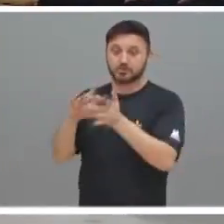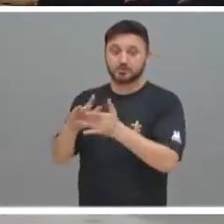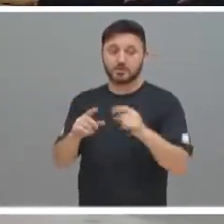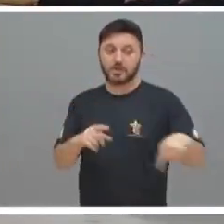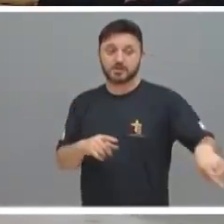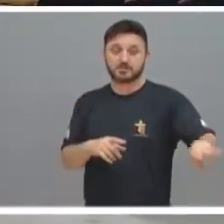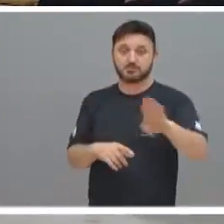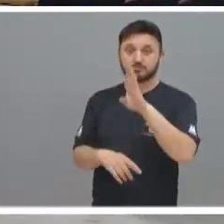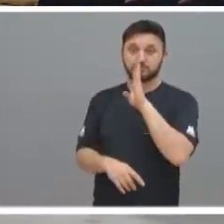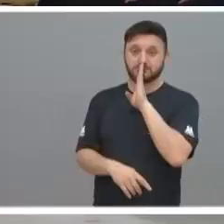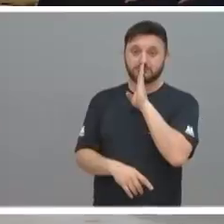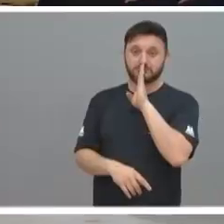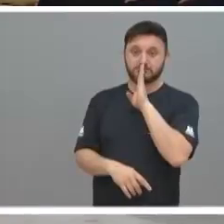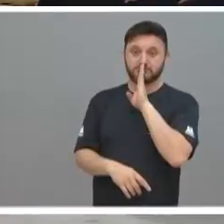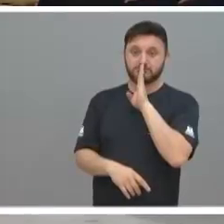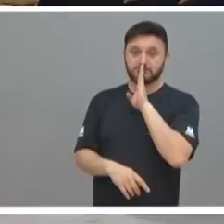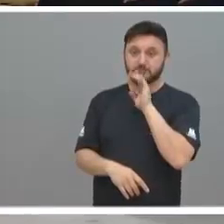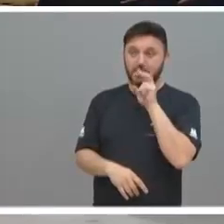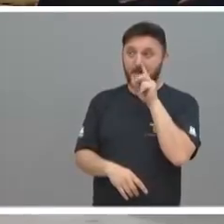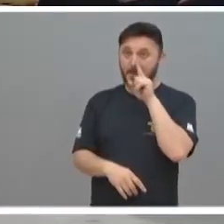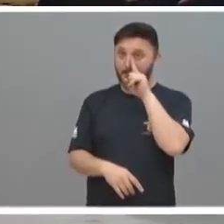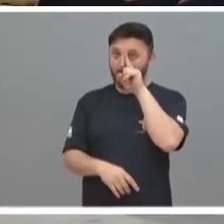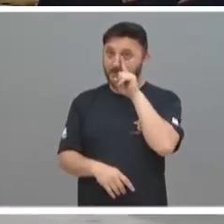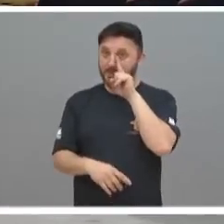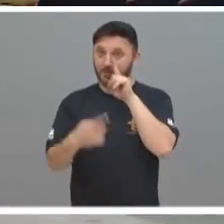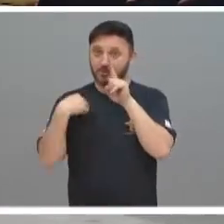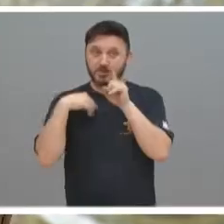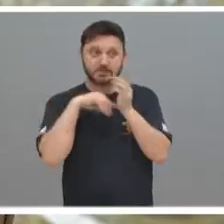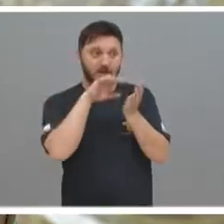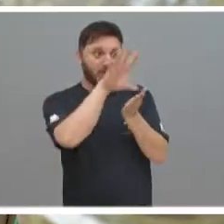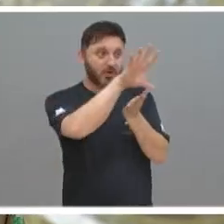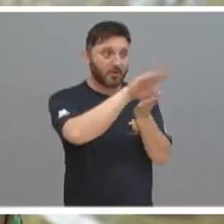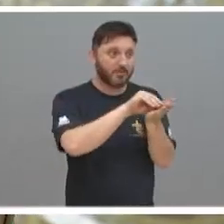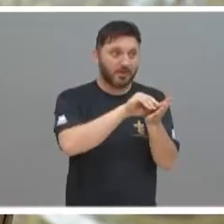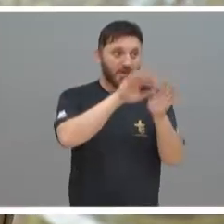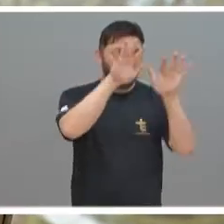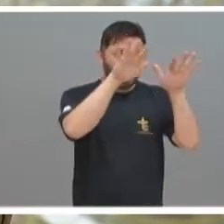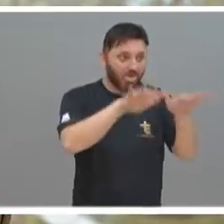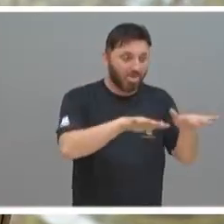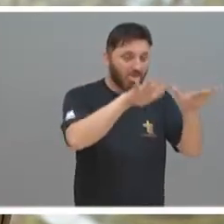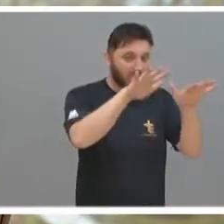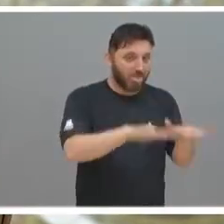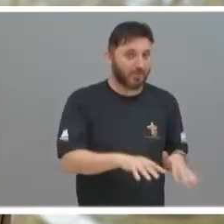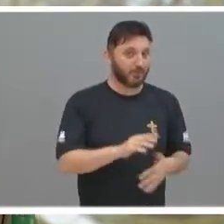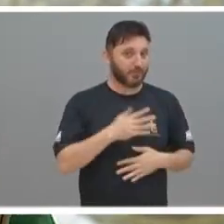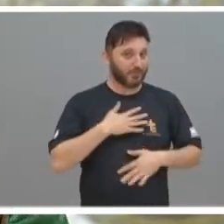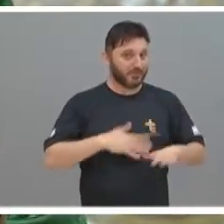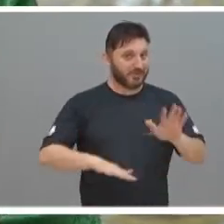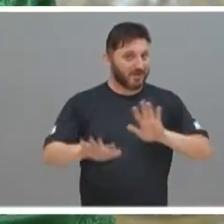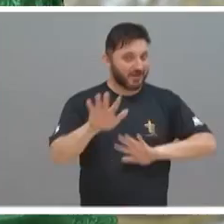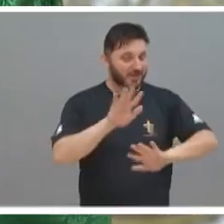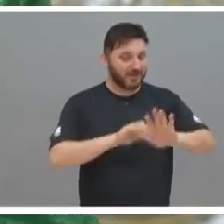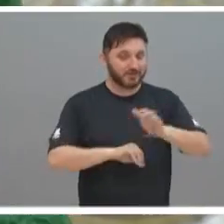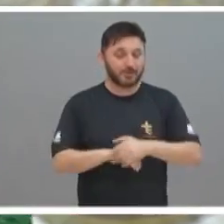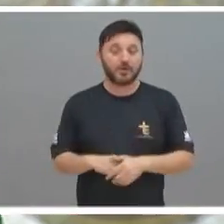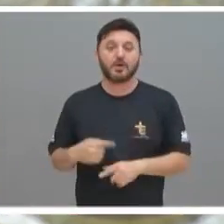na onda. Jesus diz: eu sou o teu Messias, o Filho do Homem vai ser